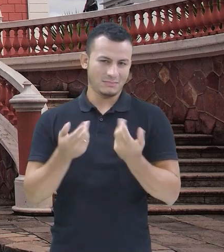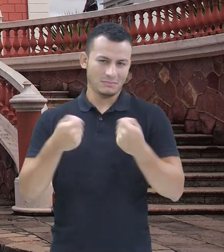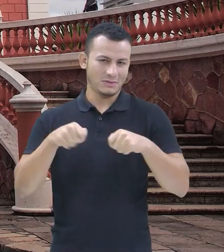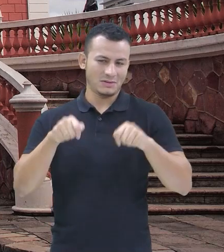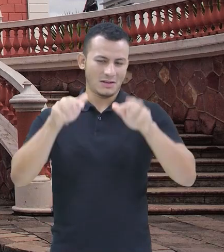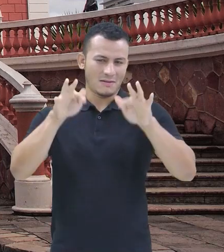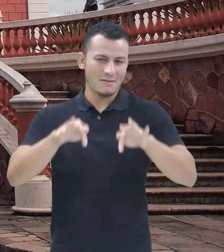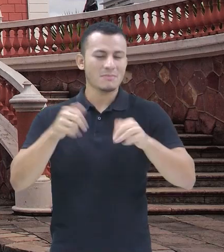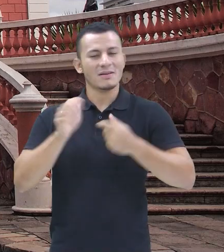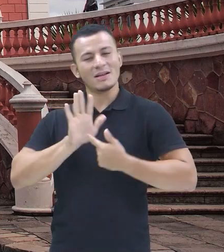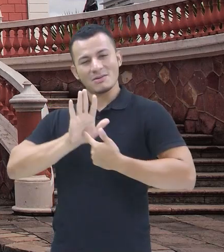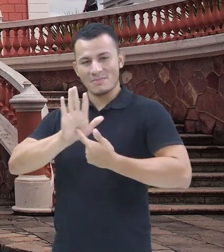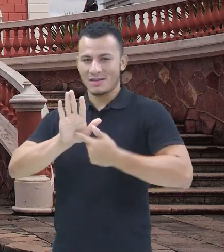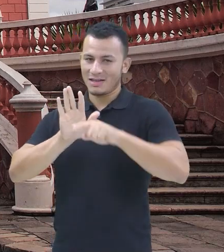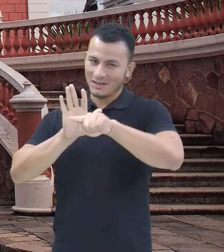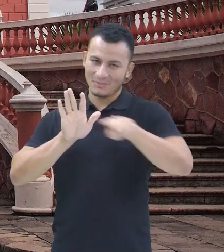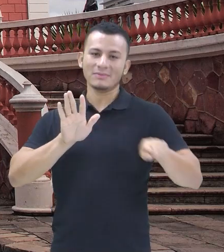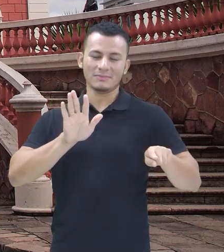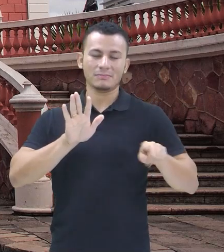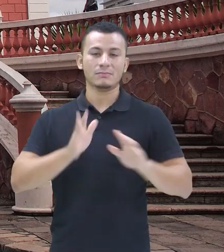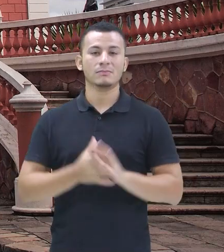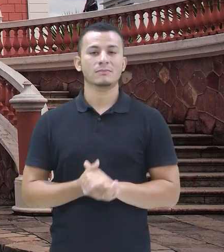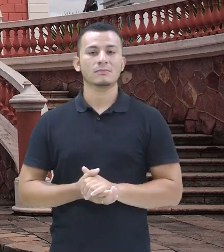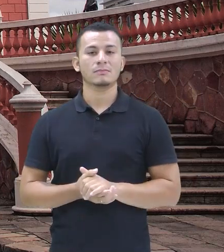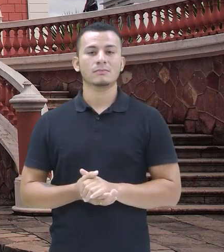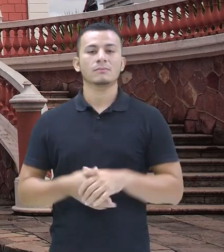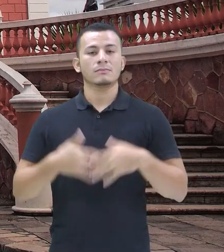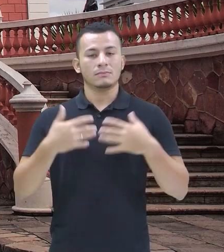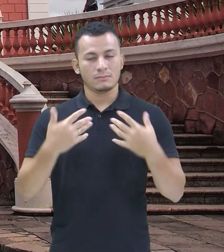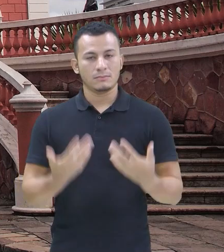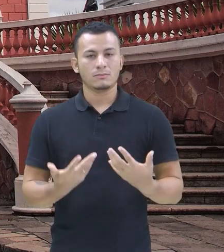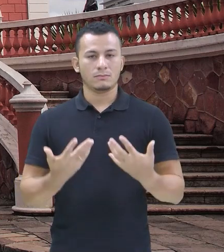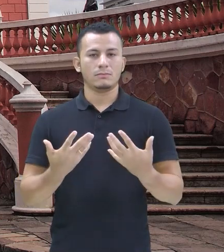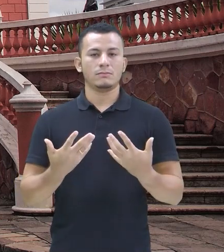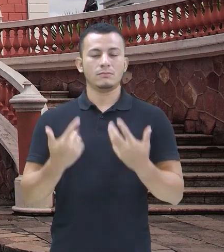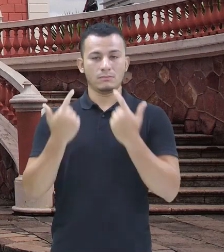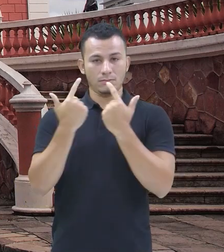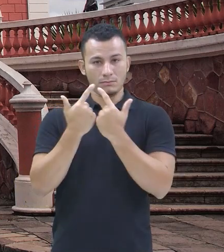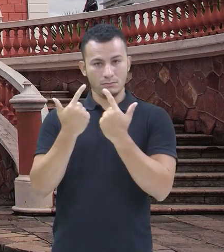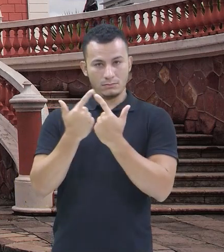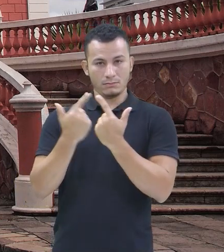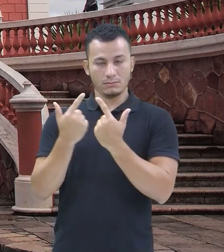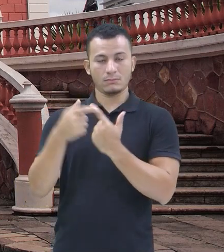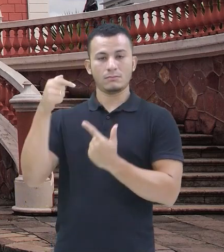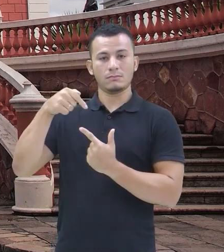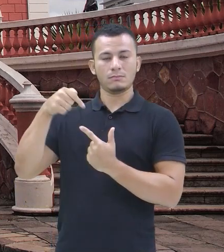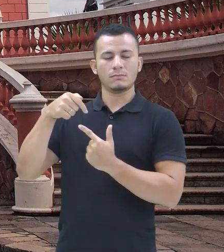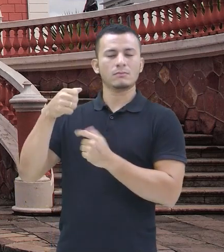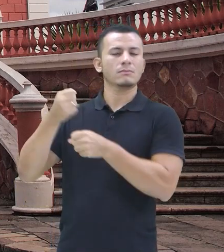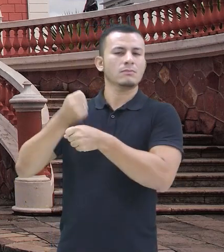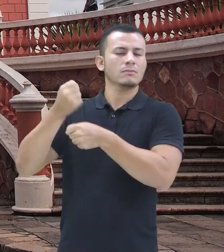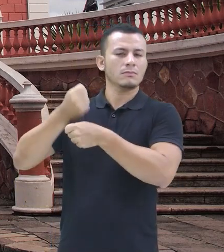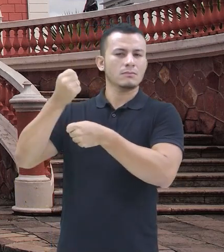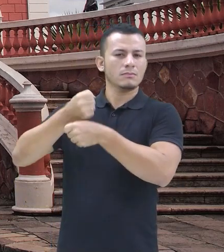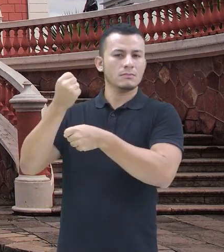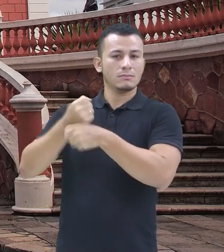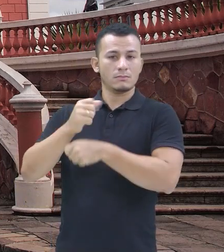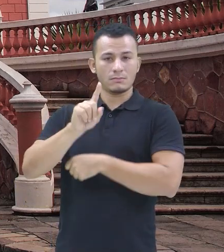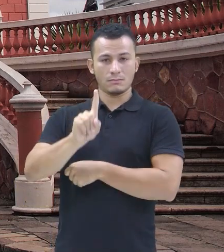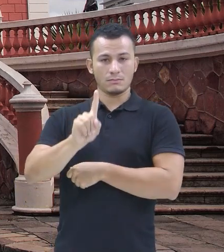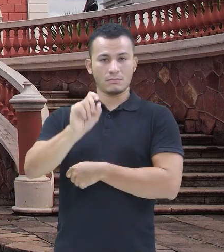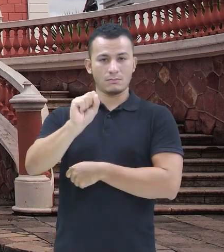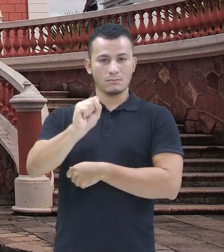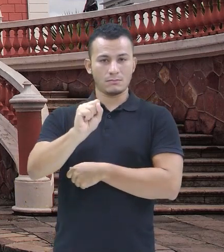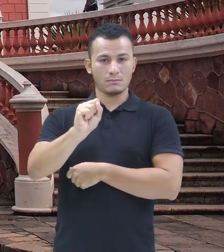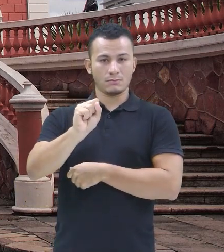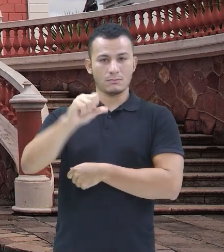sem apresentar ele para vocês, não é? Então, esse nosso prédio, ele foi construído em